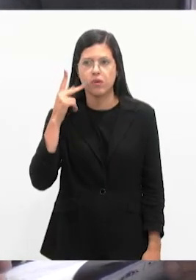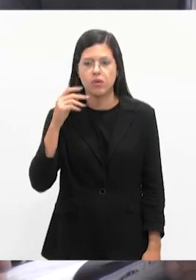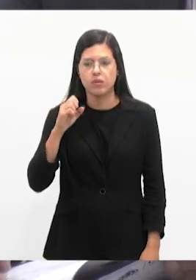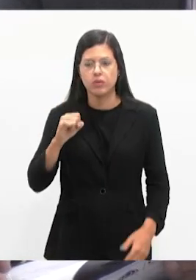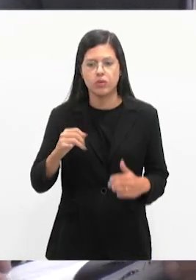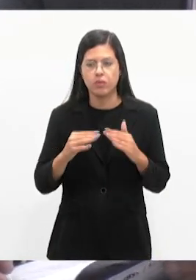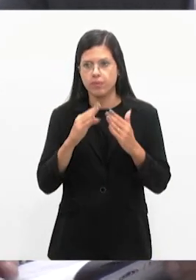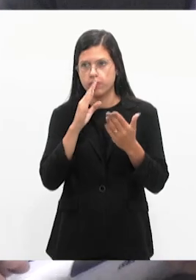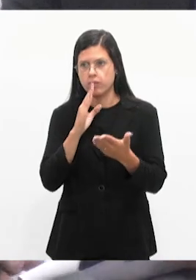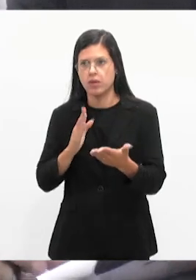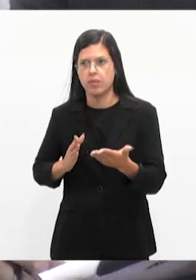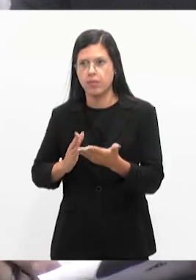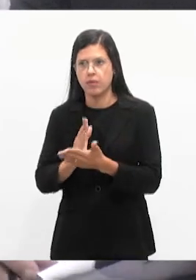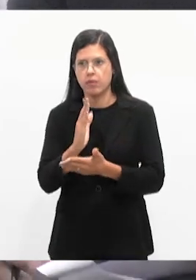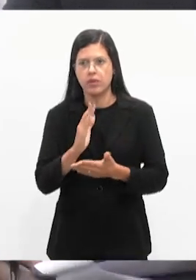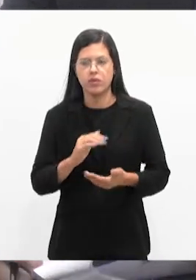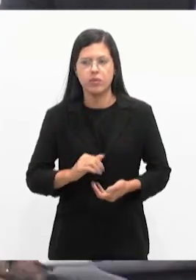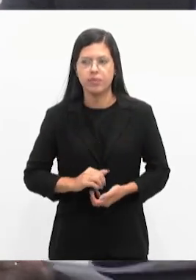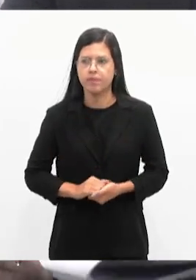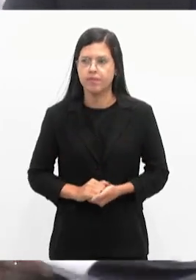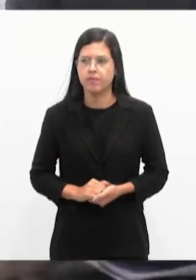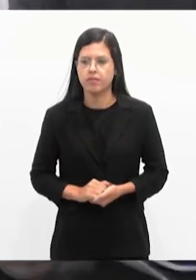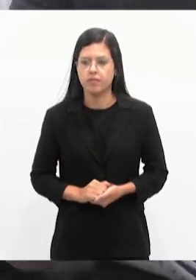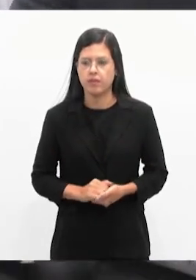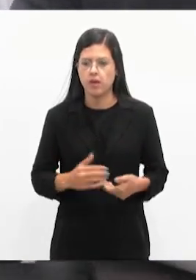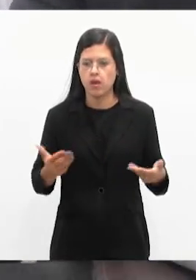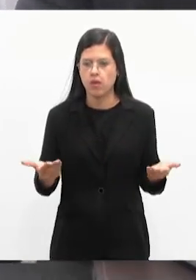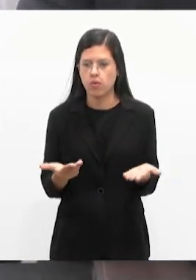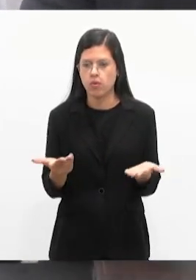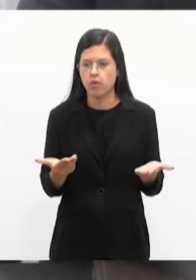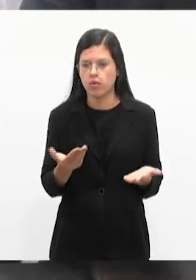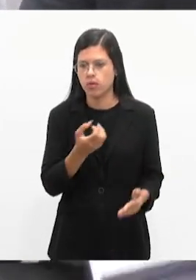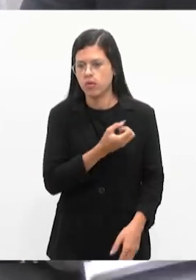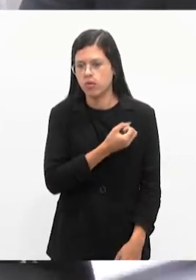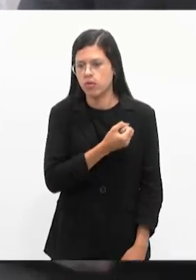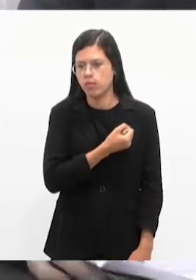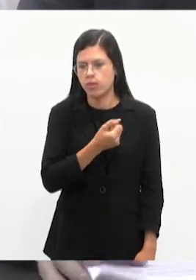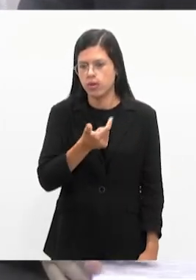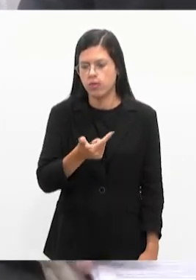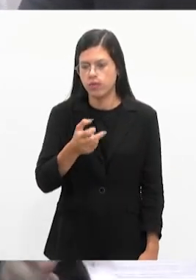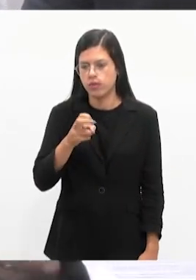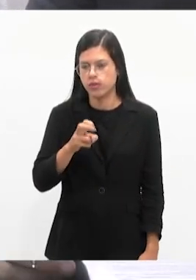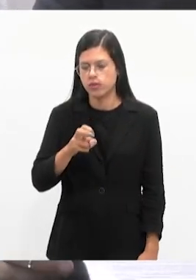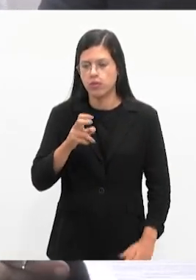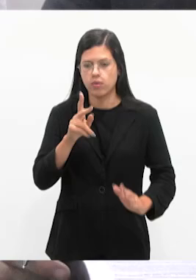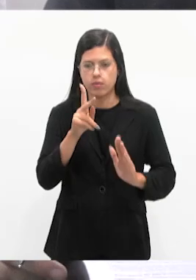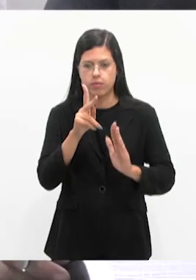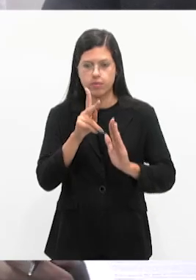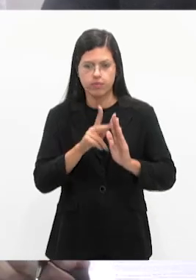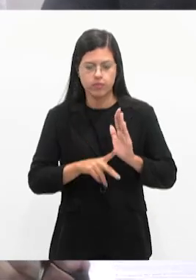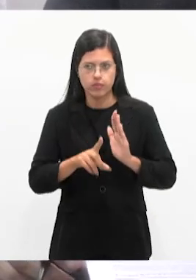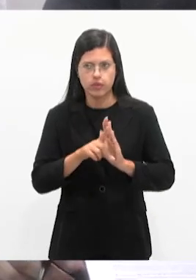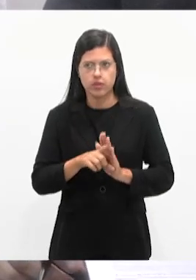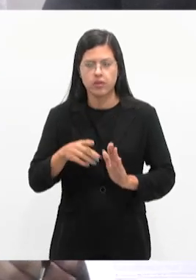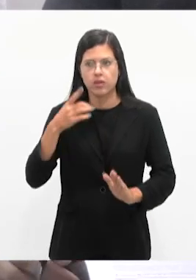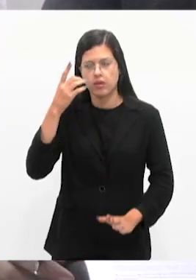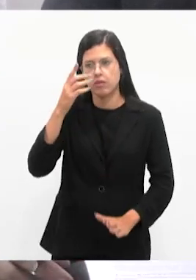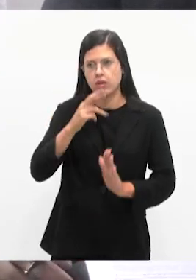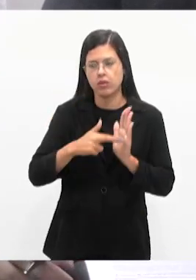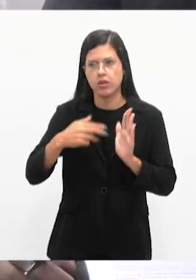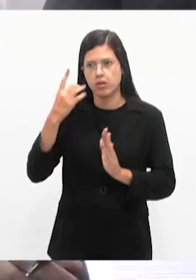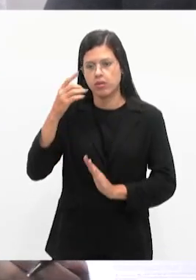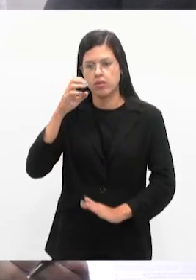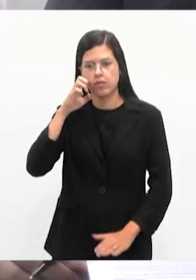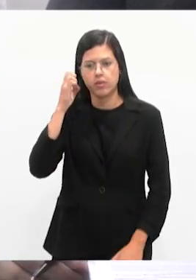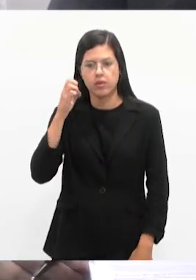então, permaneçam como estão, aprovado. Vamos ao item 25 da pauta, sob a relatoria da deputada Élica Takimoto, o projeto de